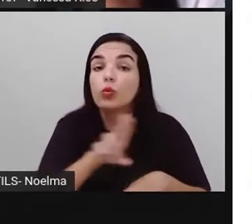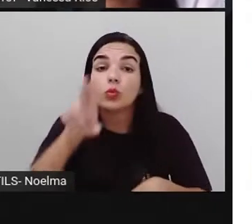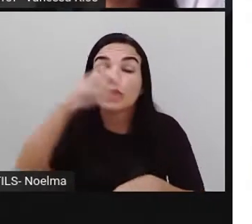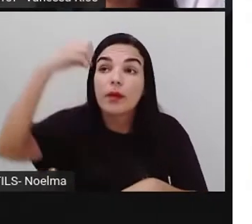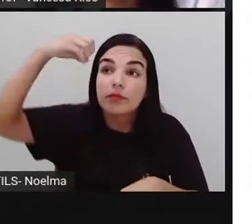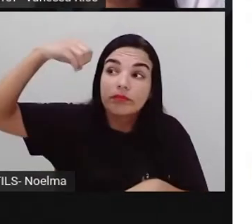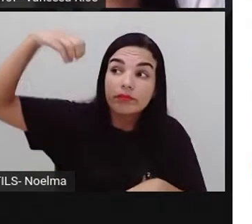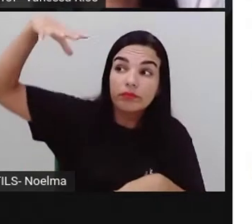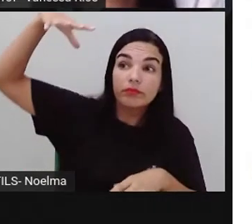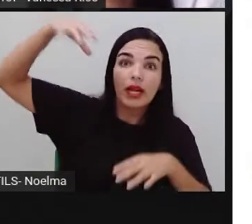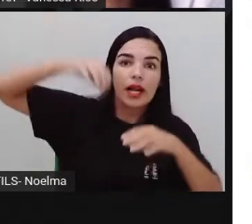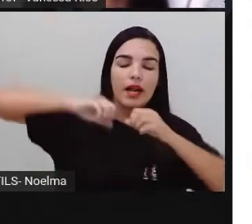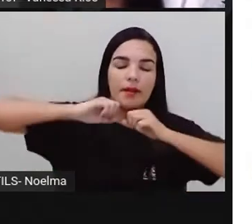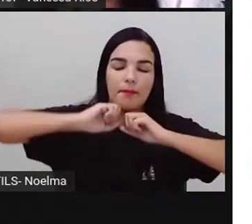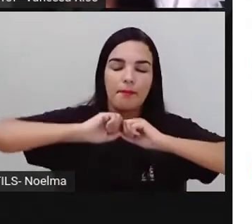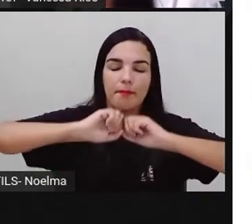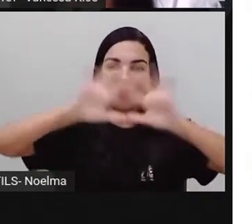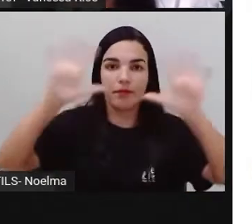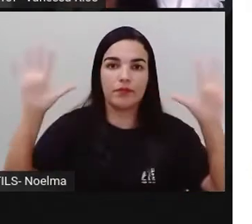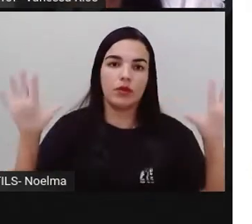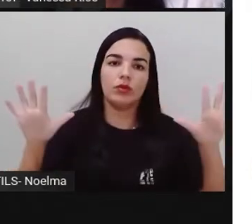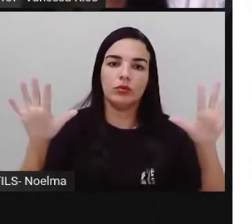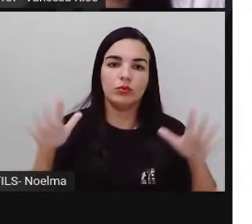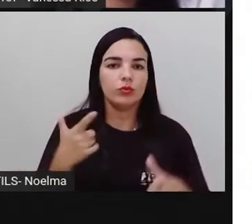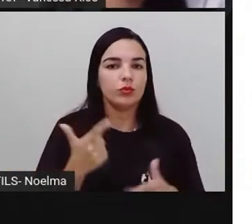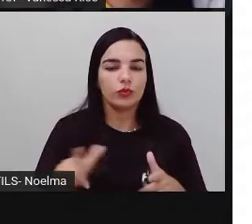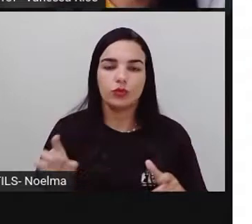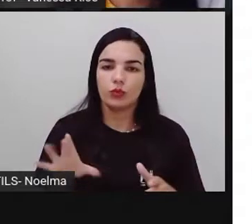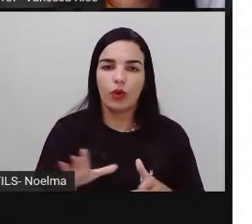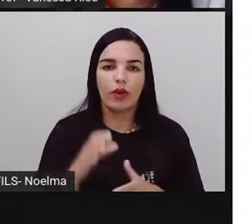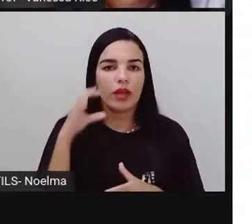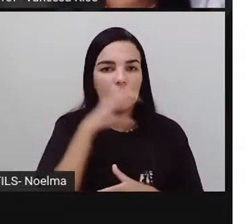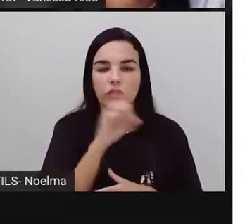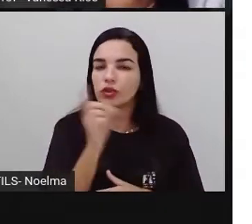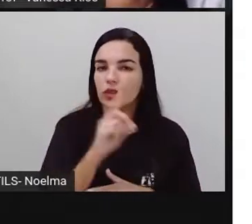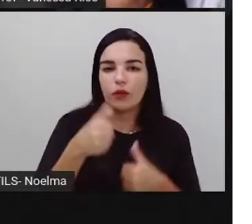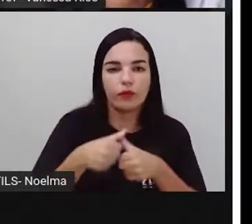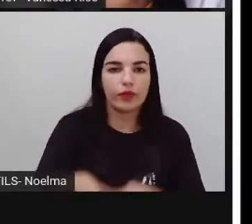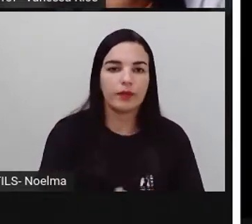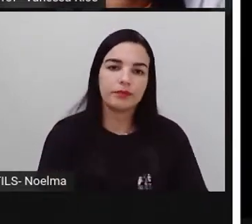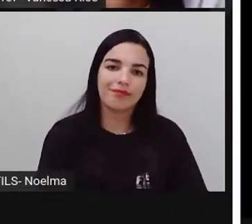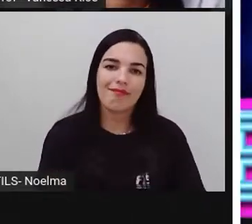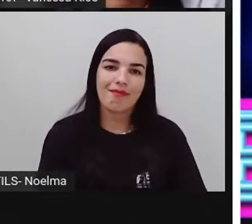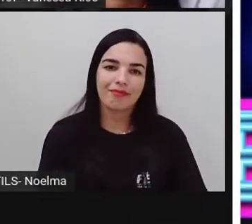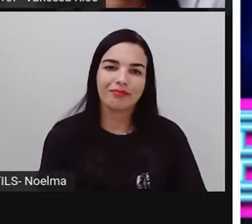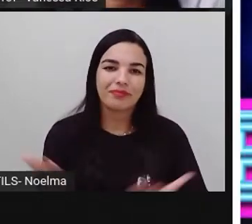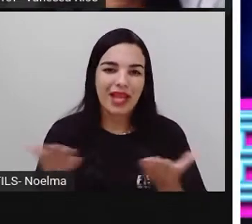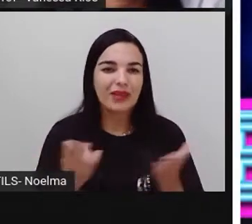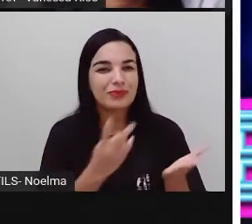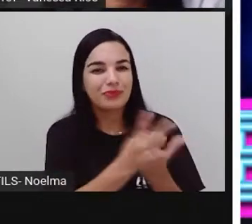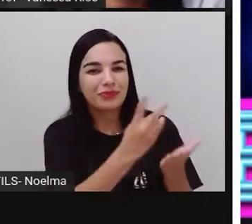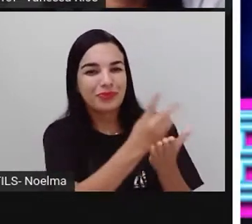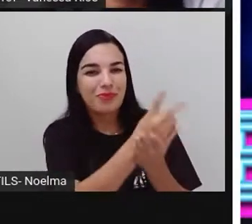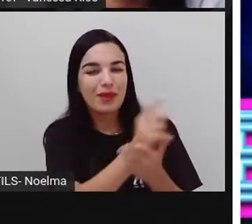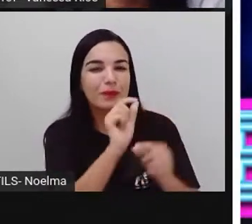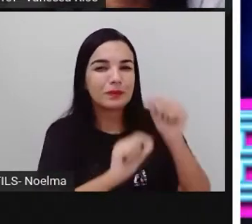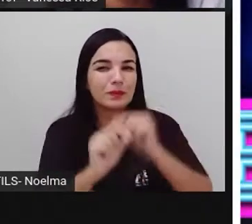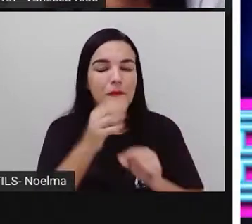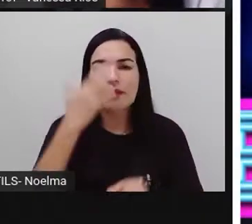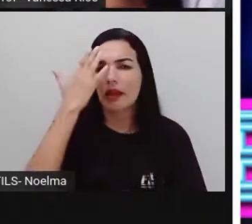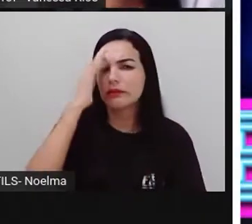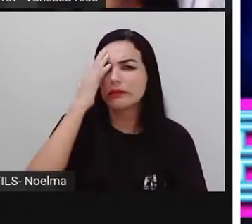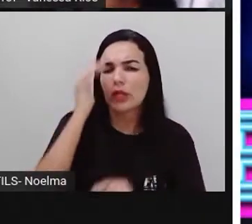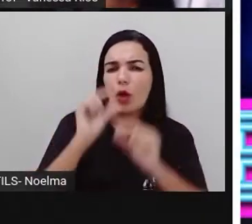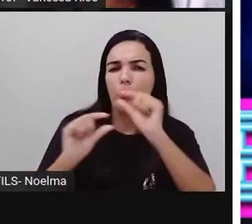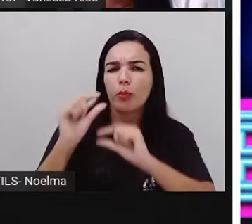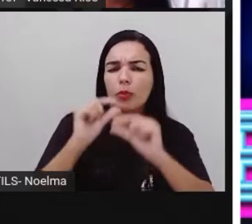produzir apenas a energia luminosa. Mas vamos aí dar seguimento e entender um pouquinho